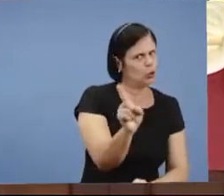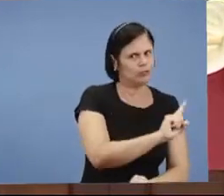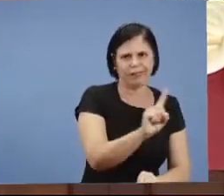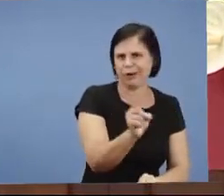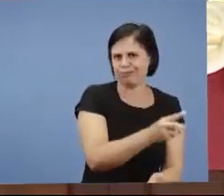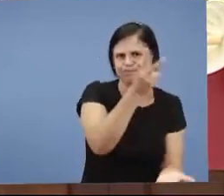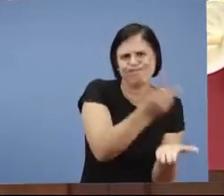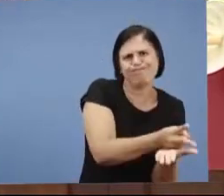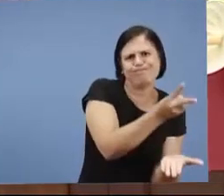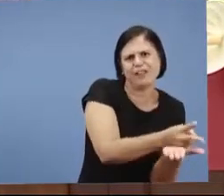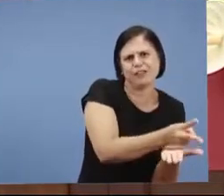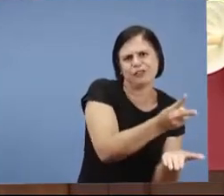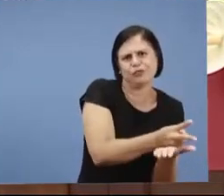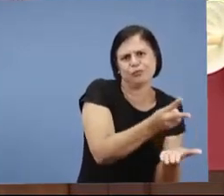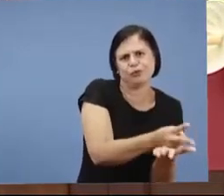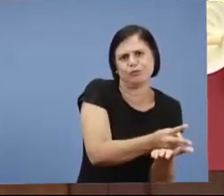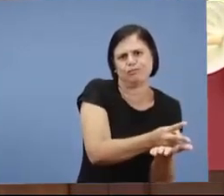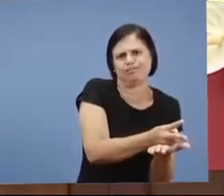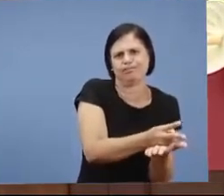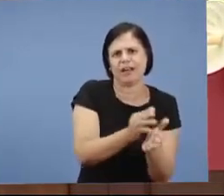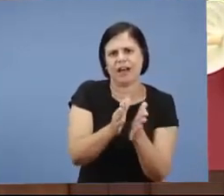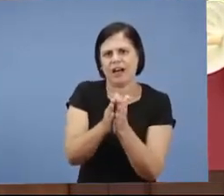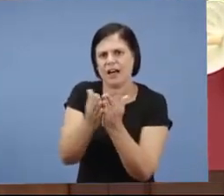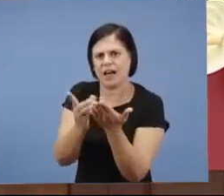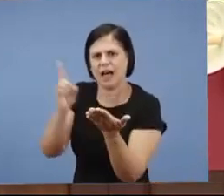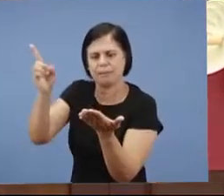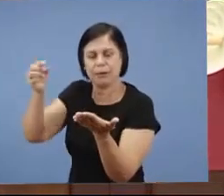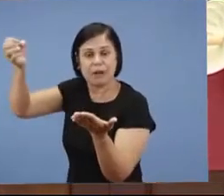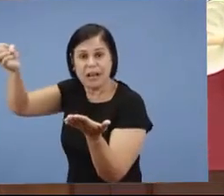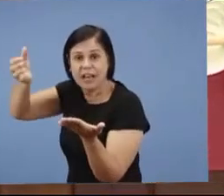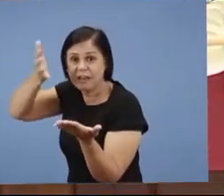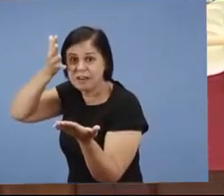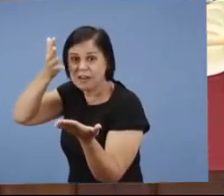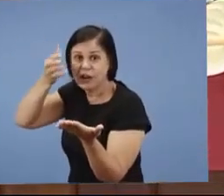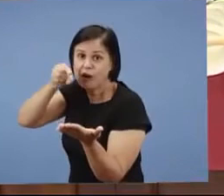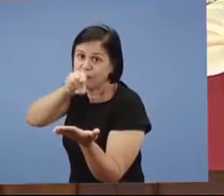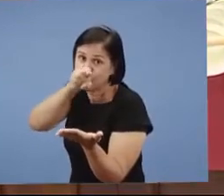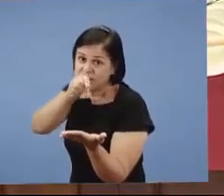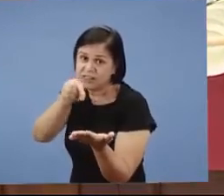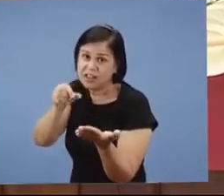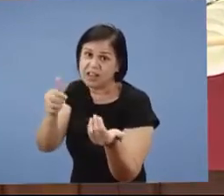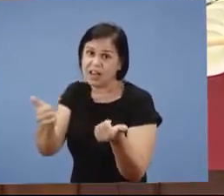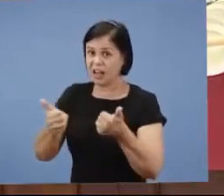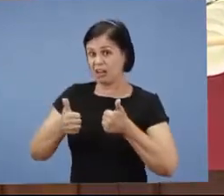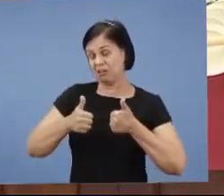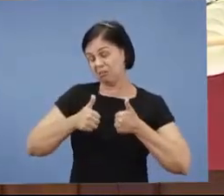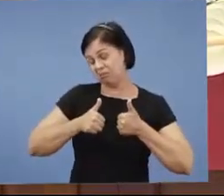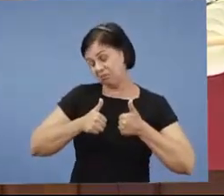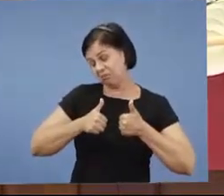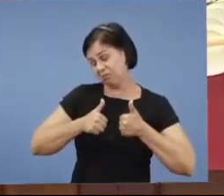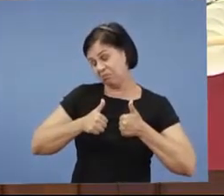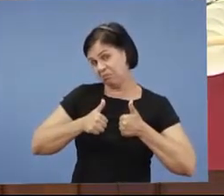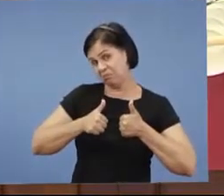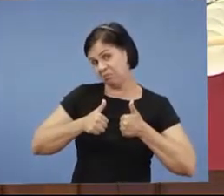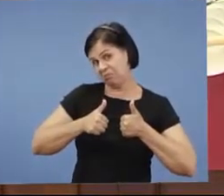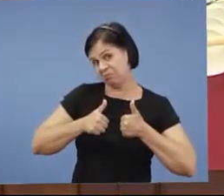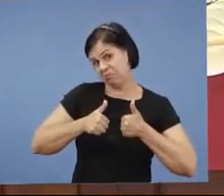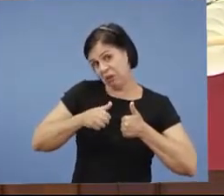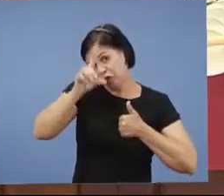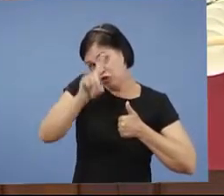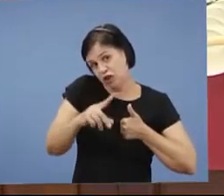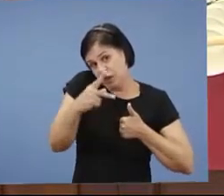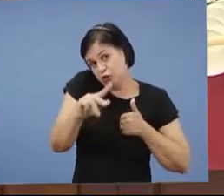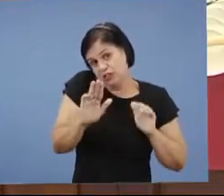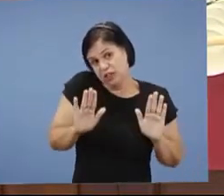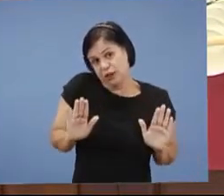mesma. A palavra é revelada, ou você mudou a letra, está tudo certo. É um direito que você